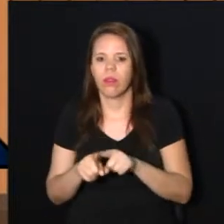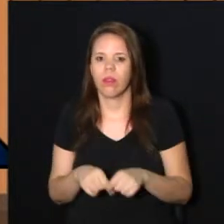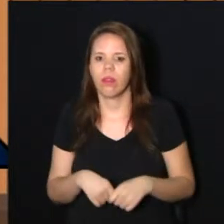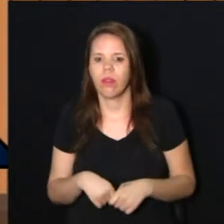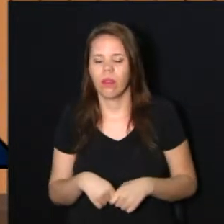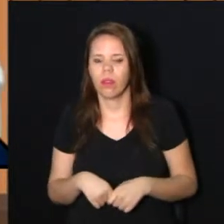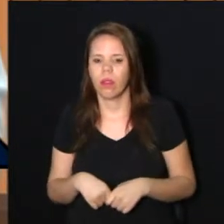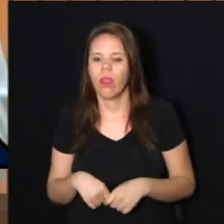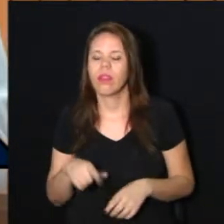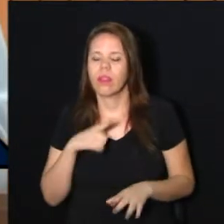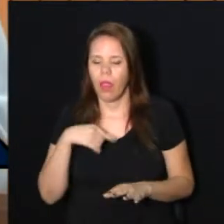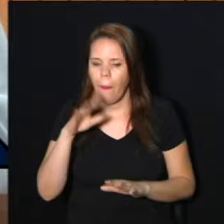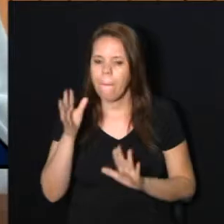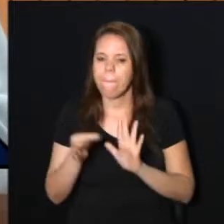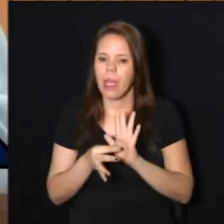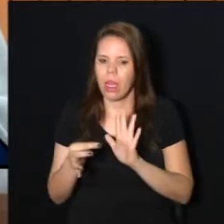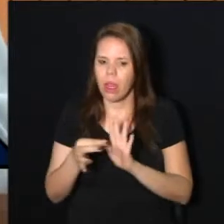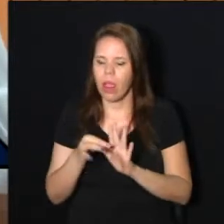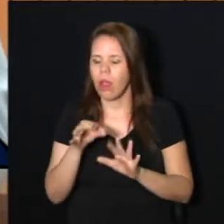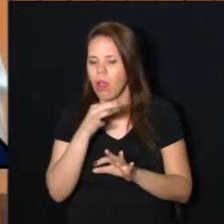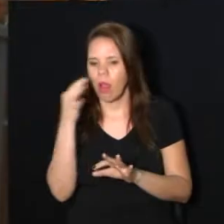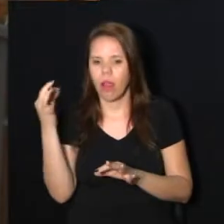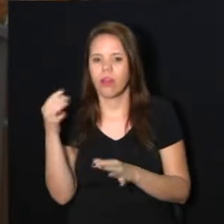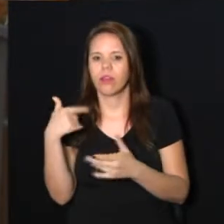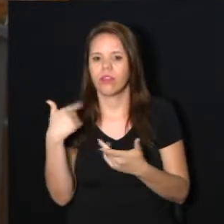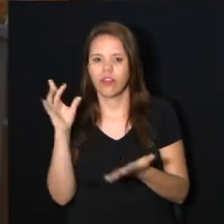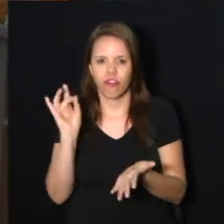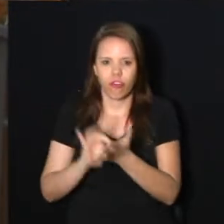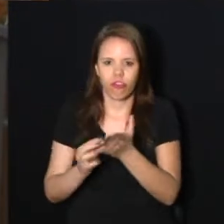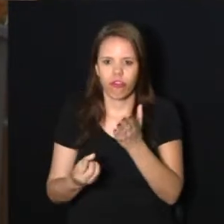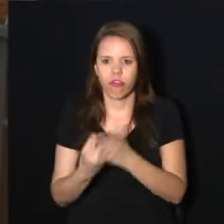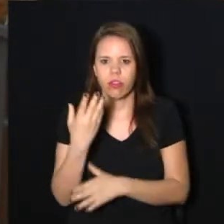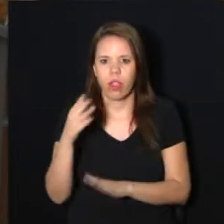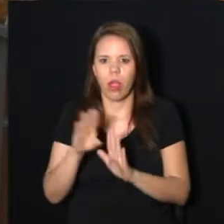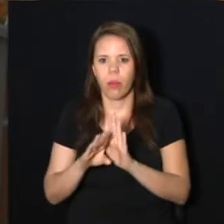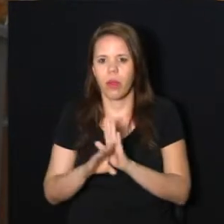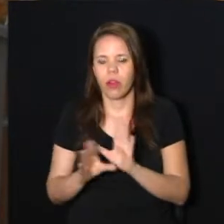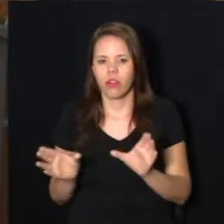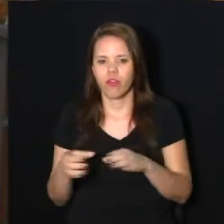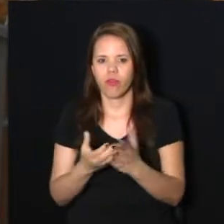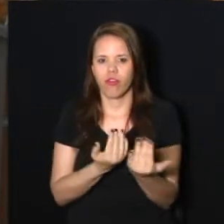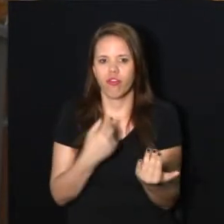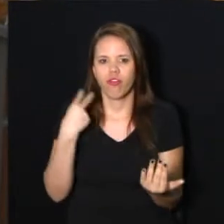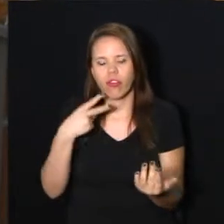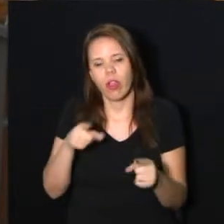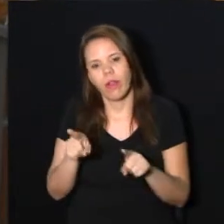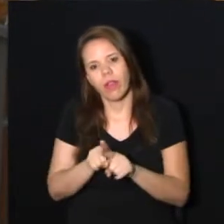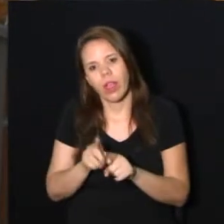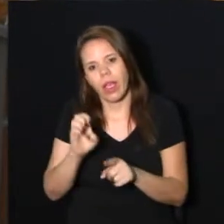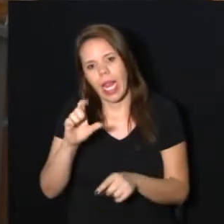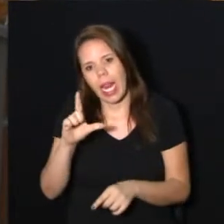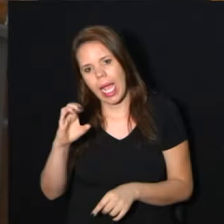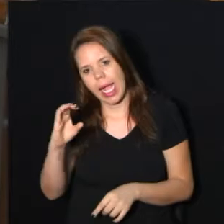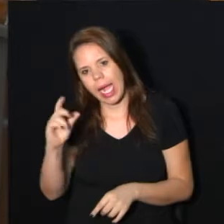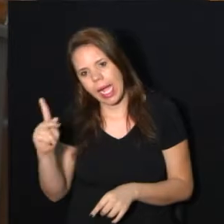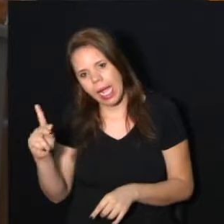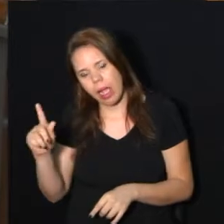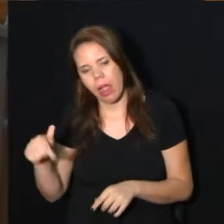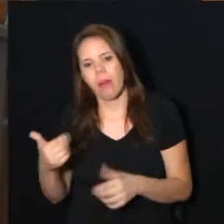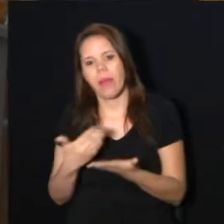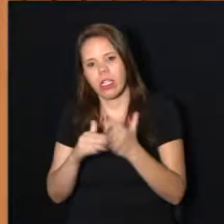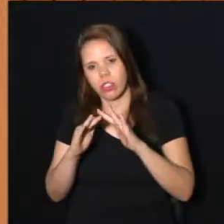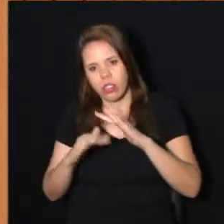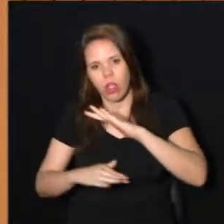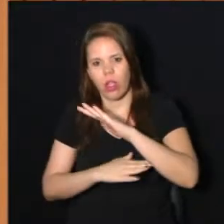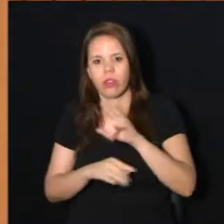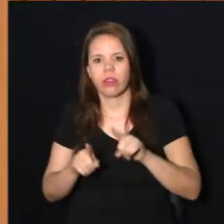mais crítico sobre a nossa realidade. O programa Parlamento Jovem é realizado pela Elecamp, a Escola do